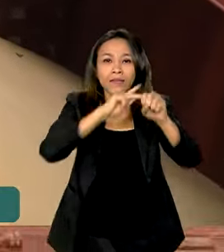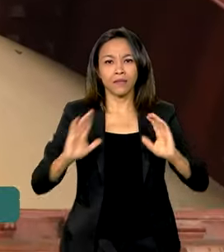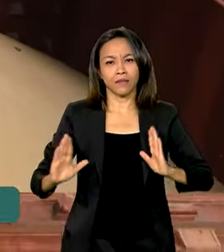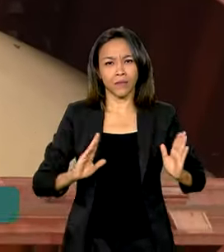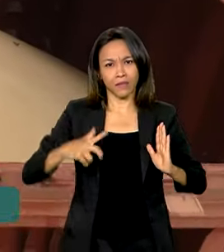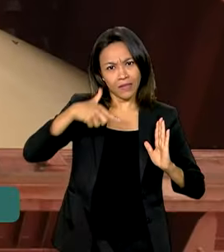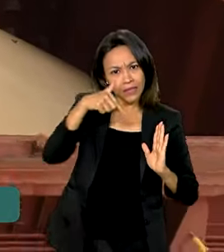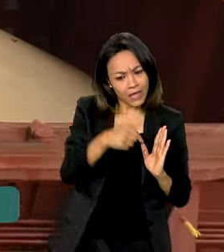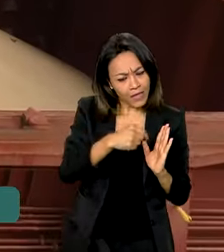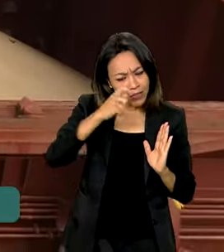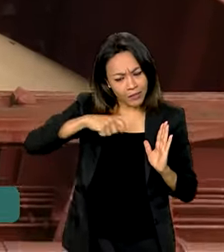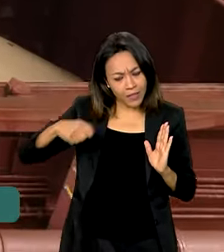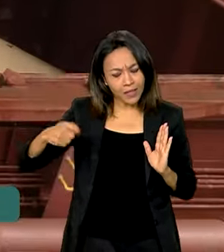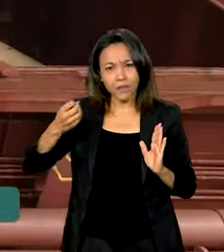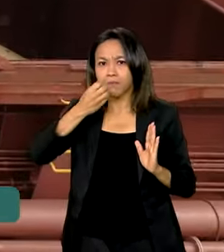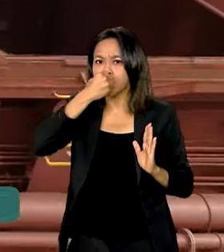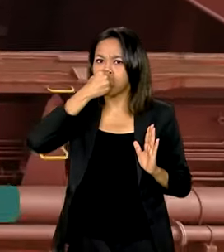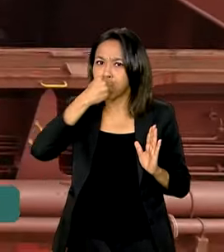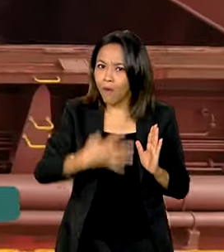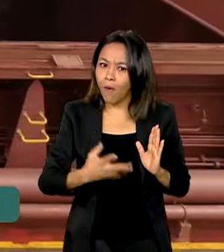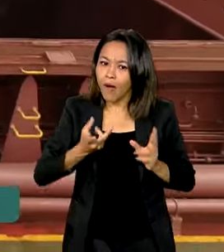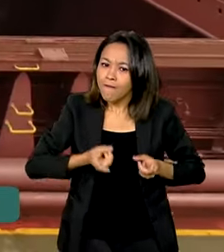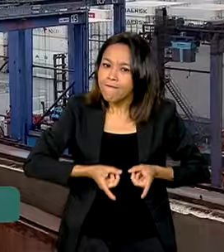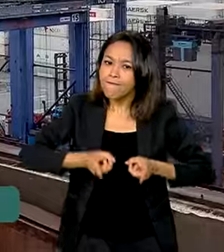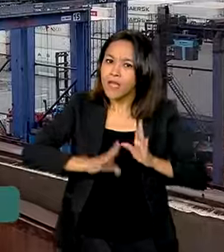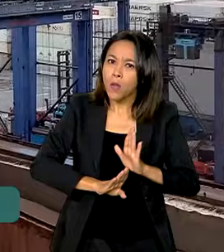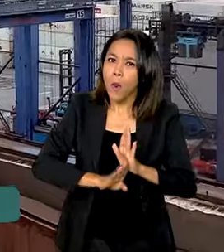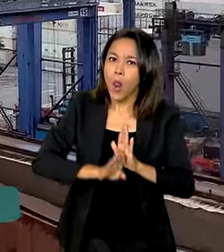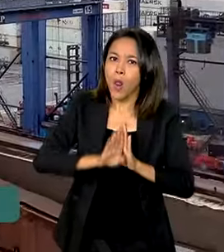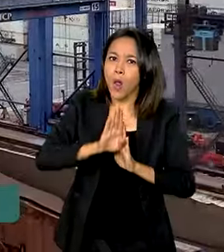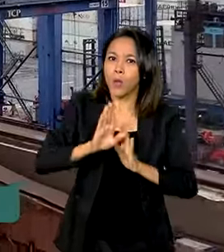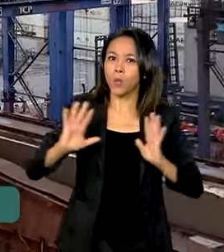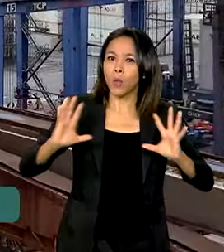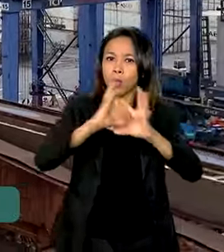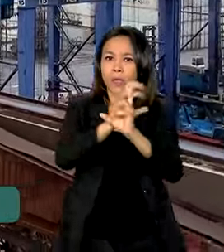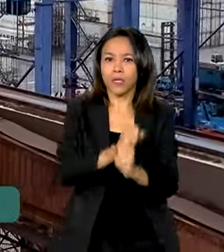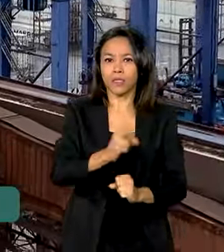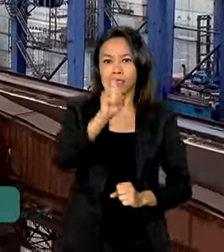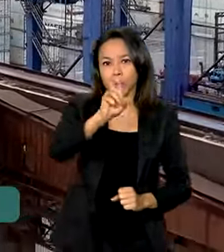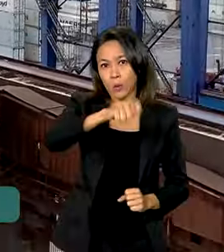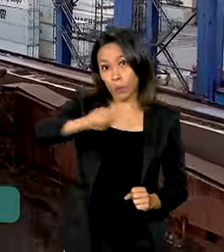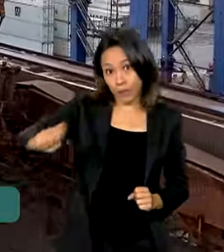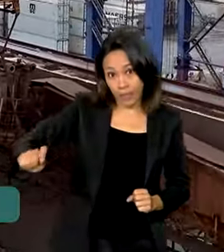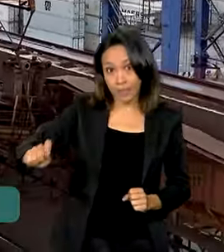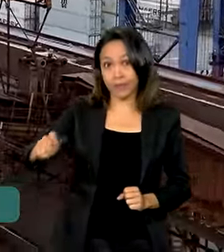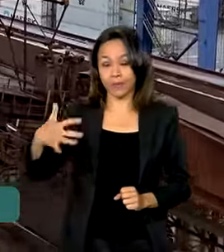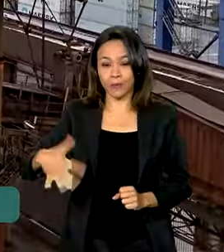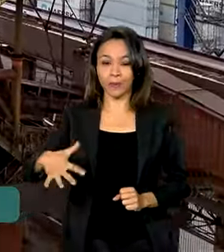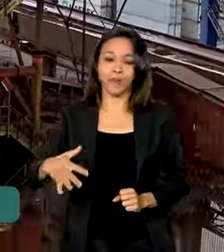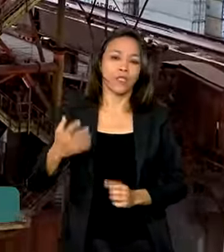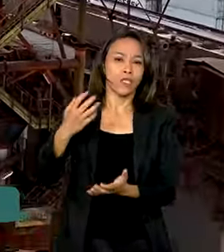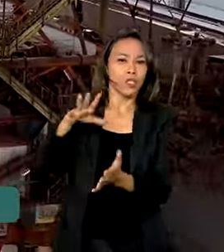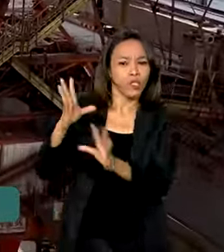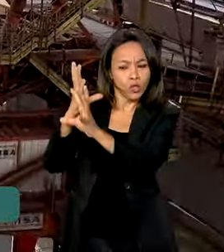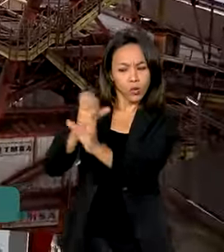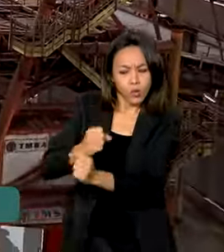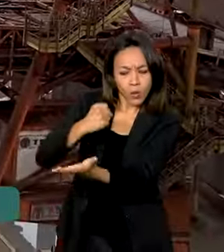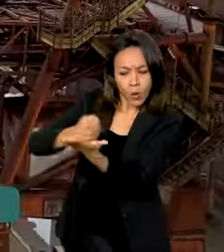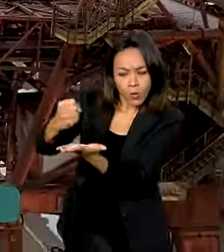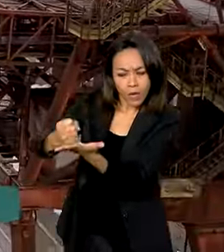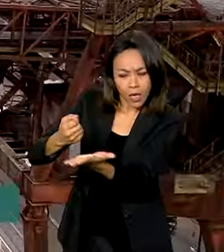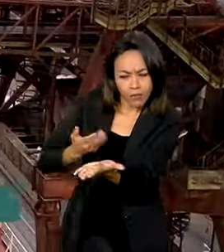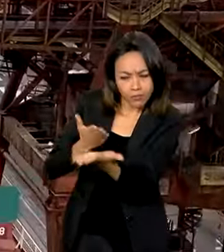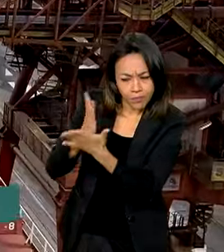os números de exportação do agronegócio dos últimos 5 meses. Somando os contratos fechados